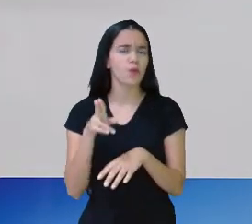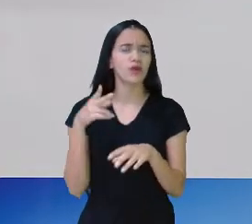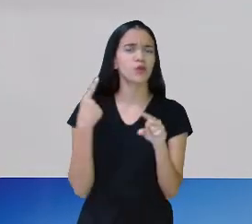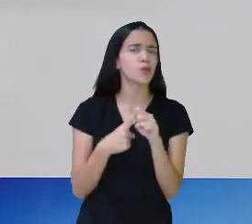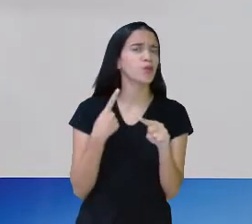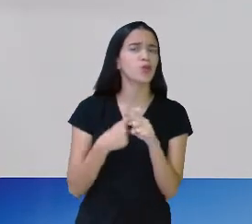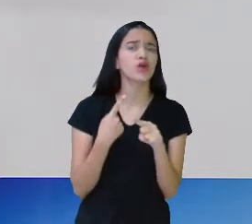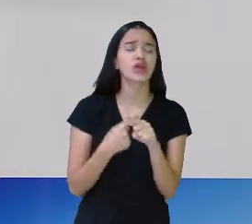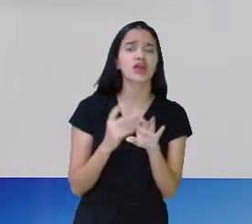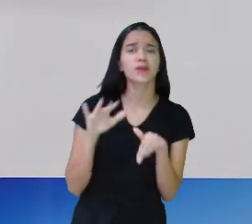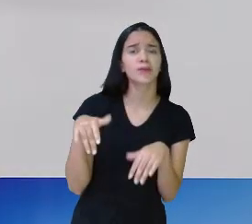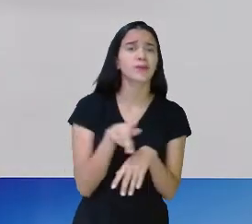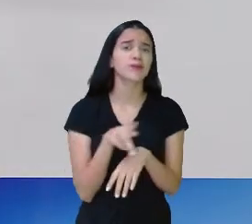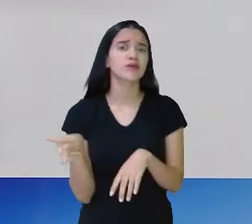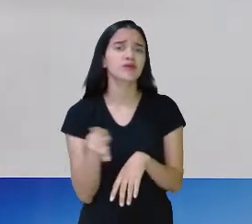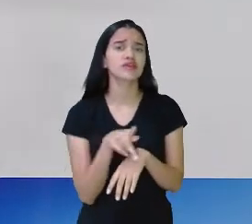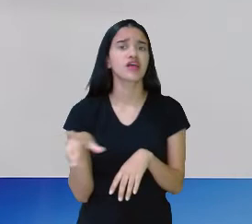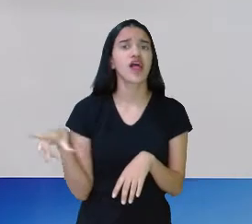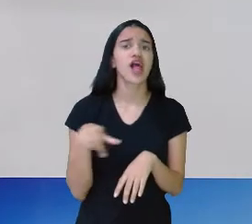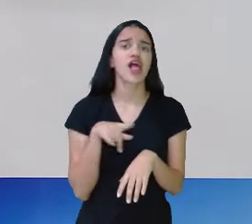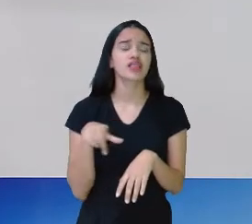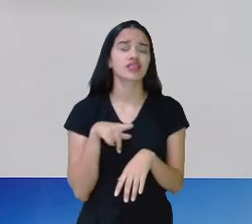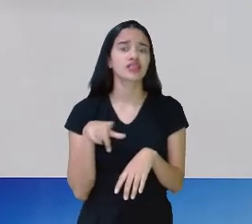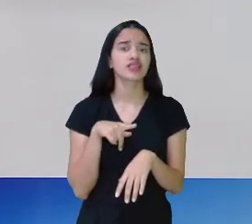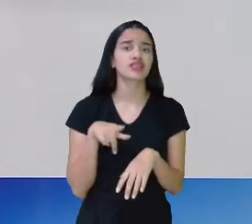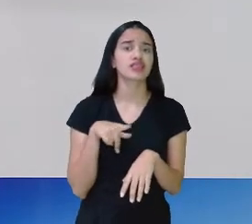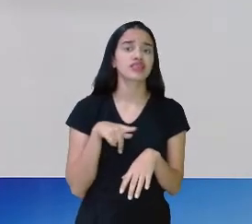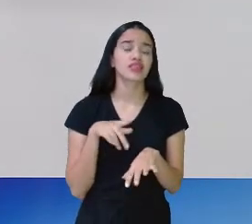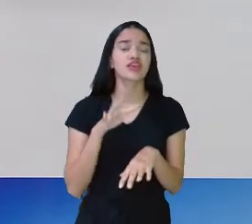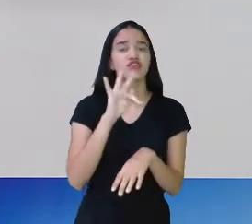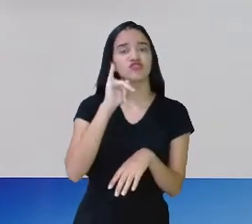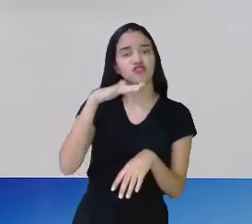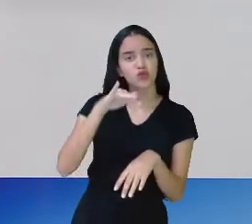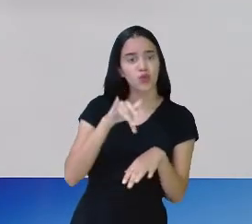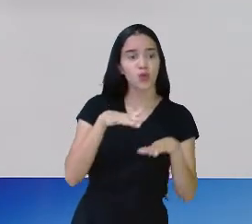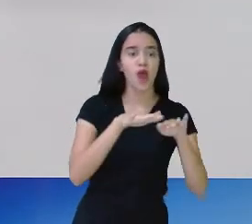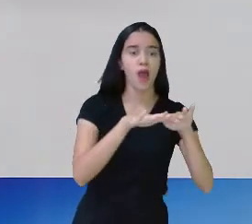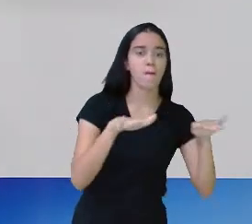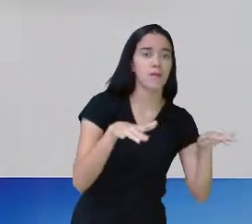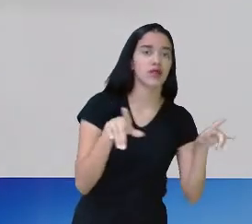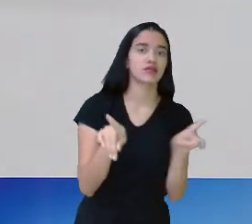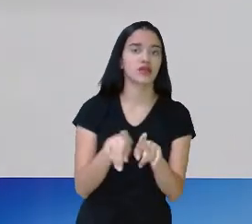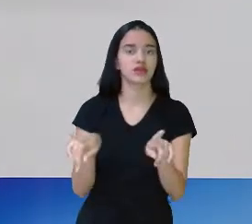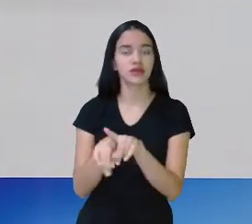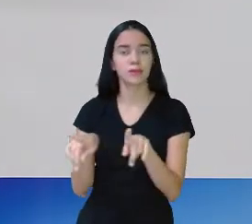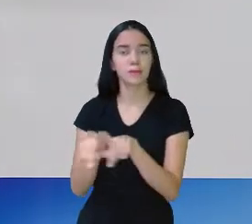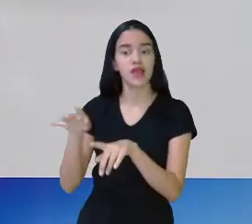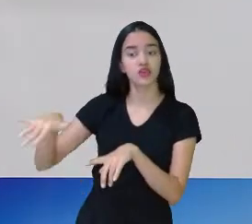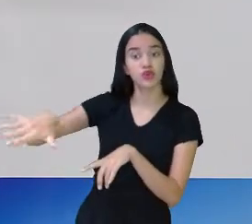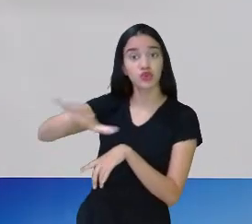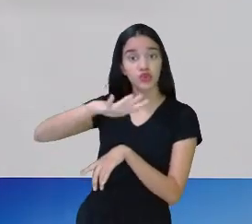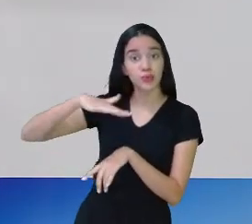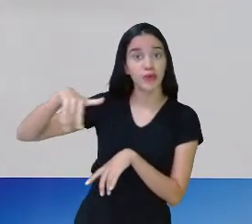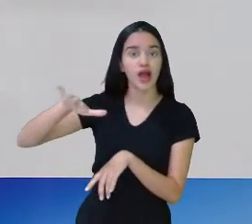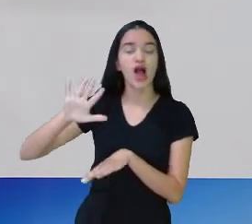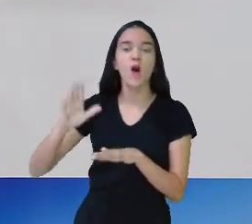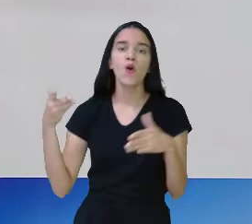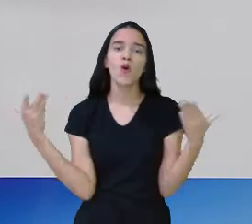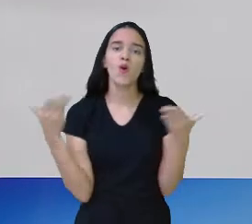que, professora, a gente tem figura plana, figura espacial? Eu vou te explicar.